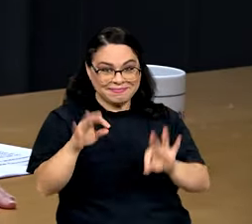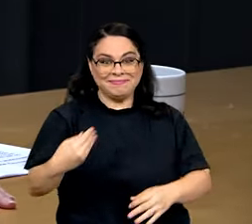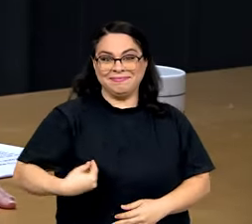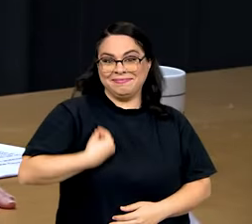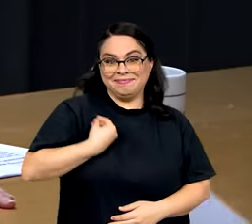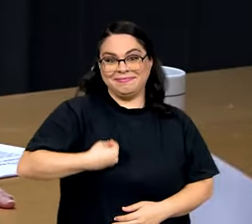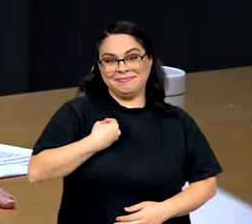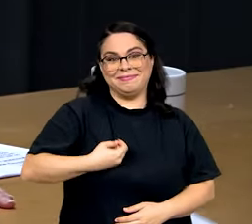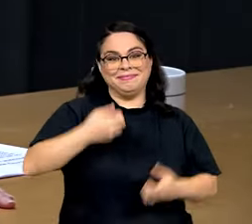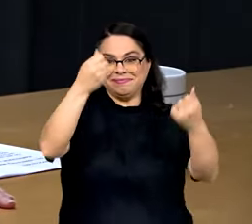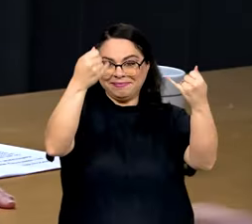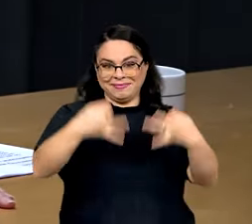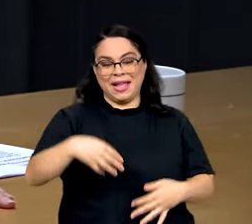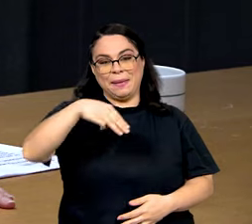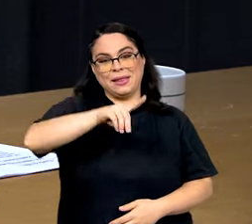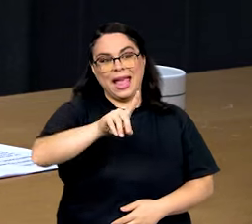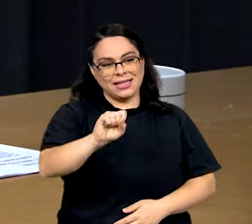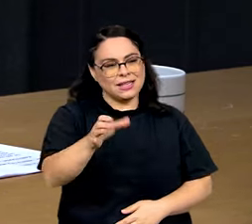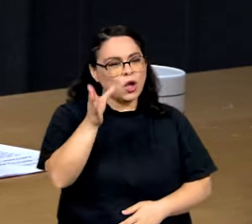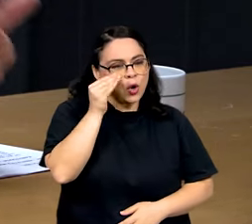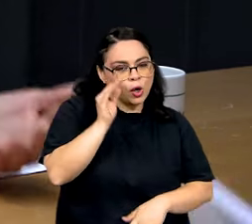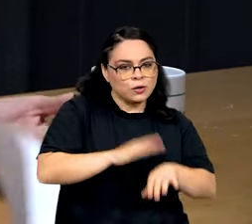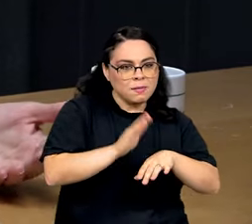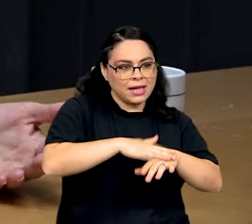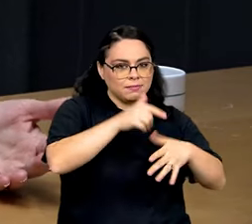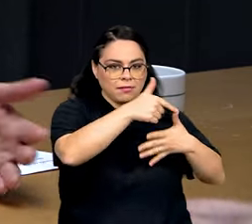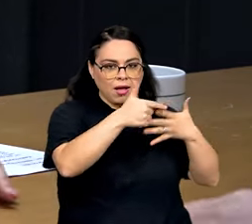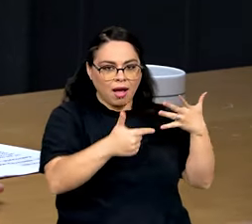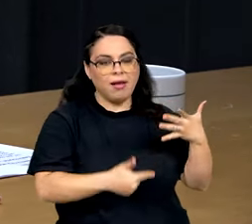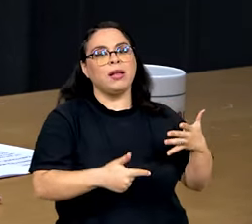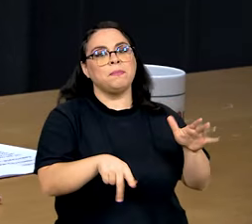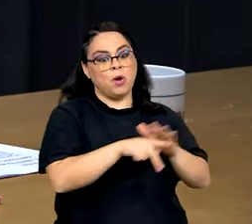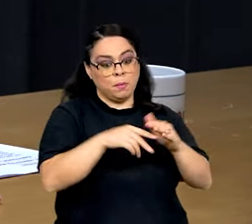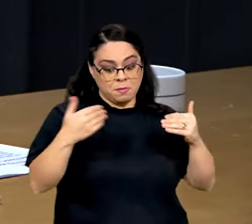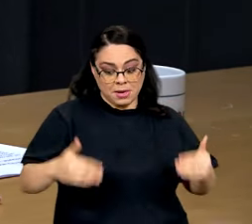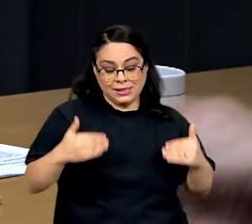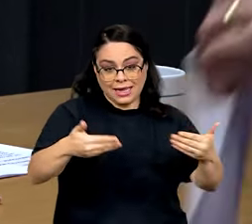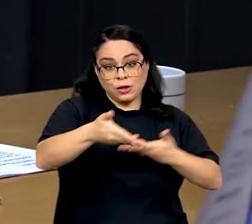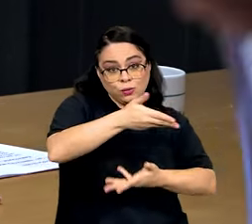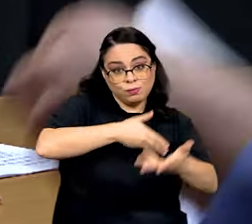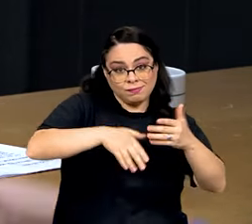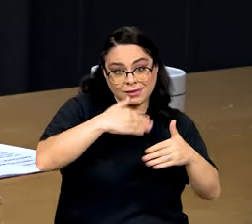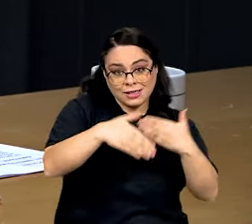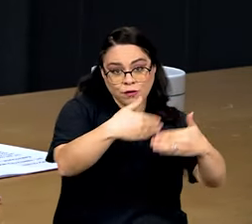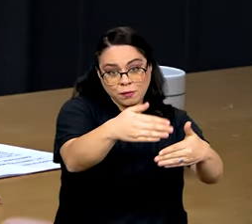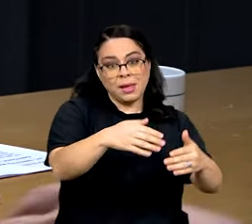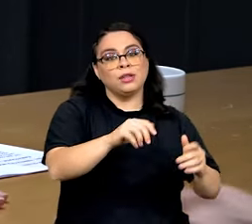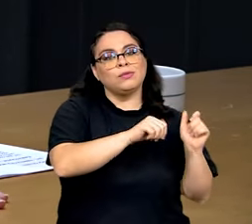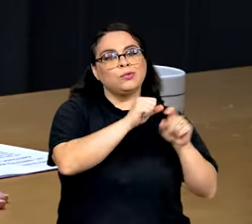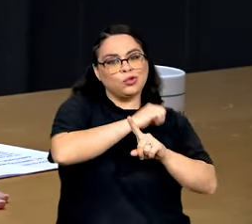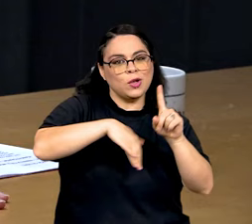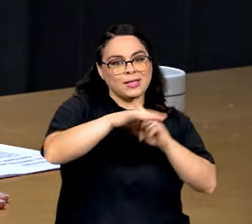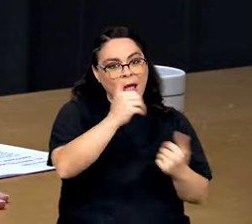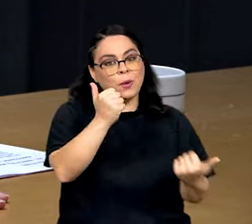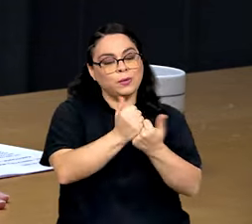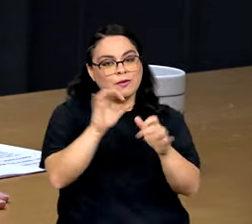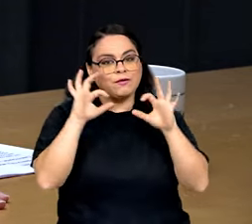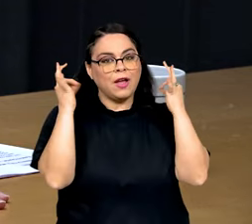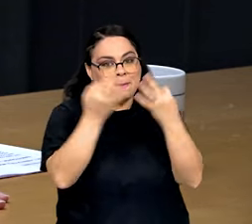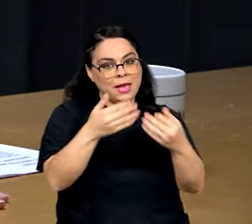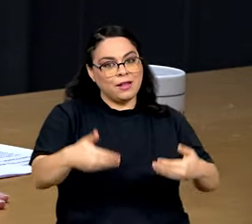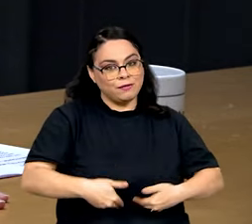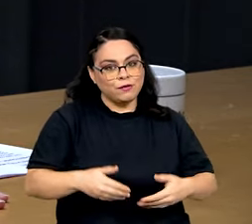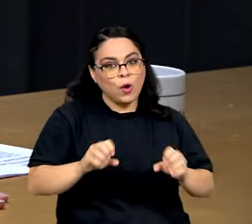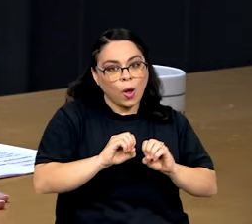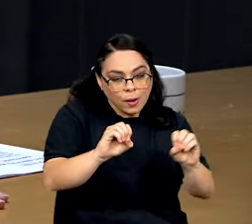que nos acompanhou aqui no Fala MDS quer saber mais sobre as ações e programas do Ministério do Desenvolvimento e assistência social